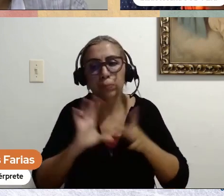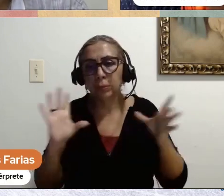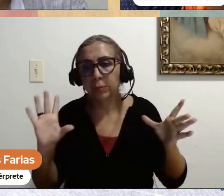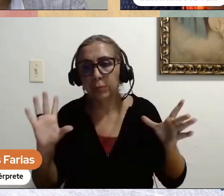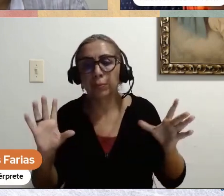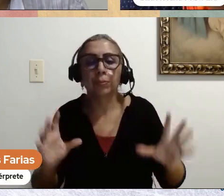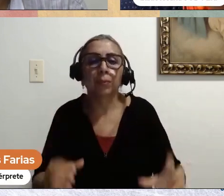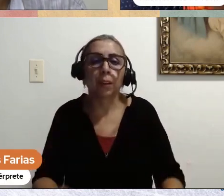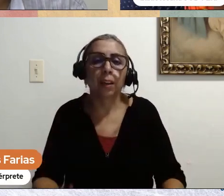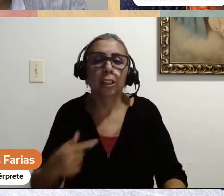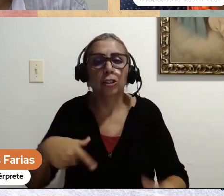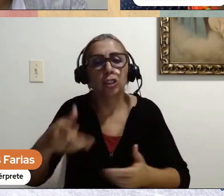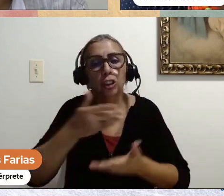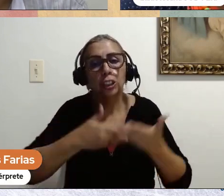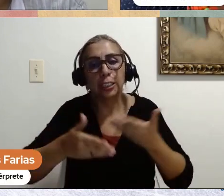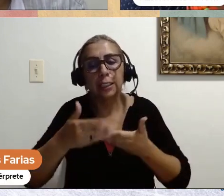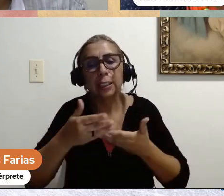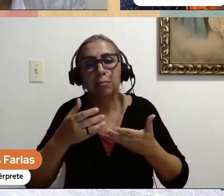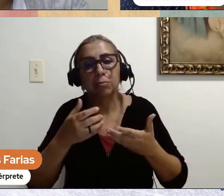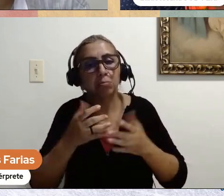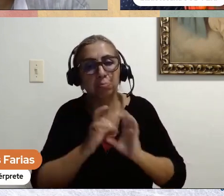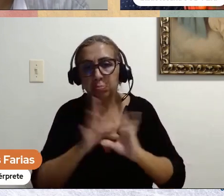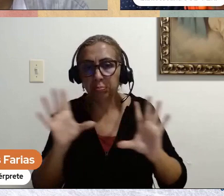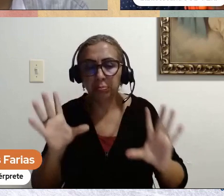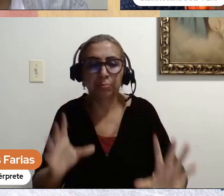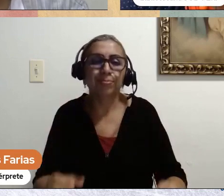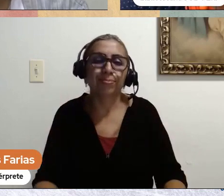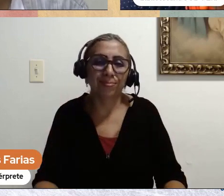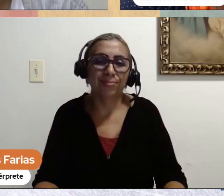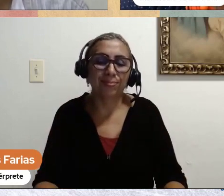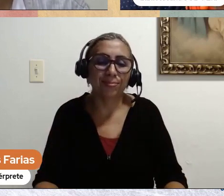gente trocar ideia. Estou à disposição. Joia.